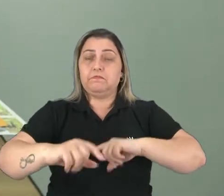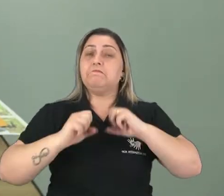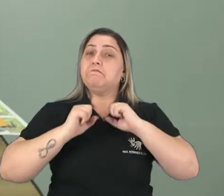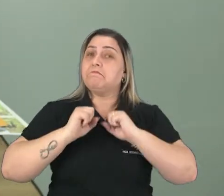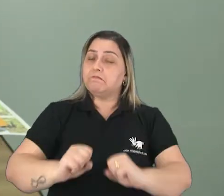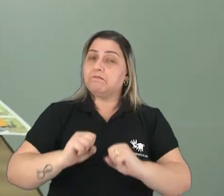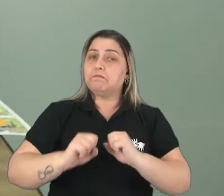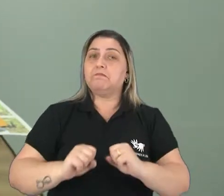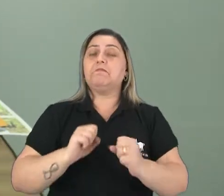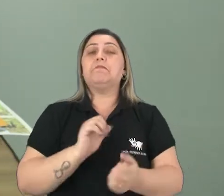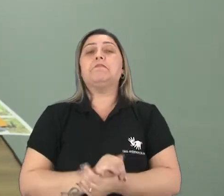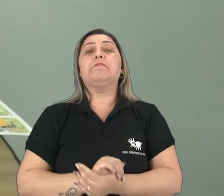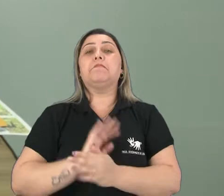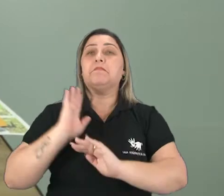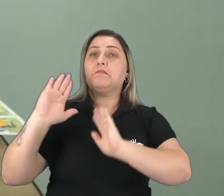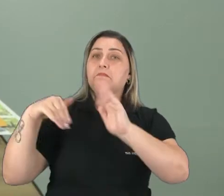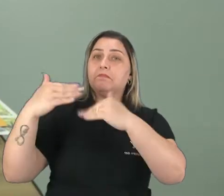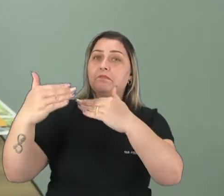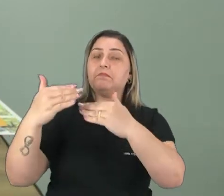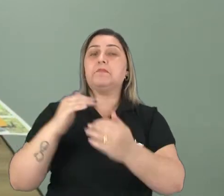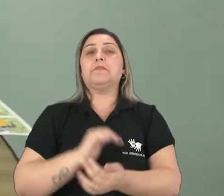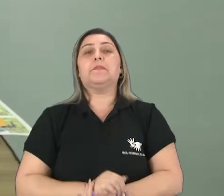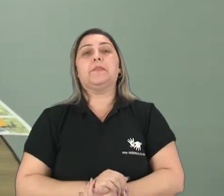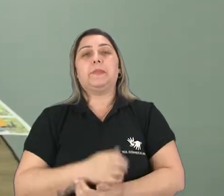ela possa se desenvolver.